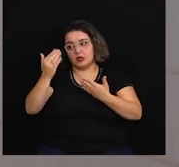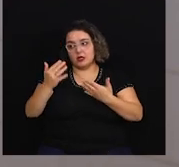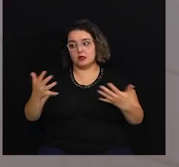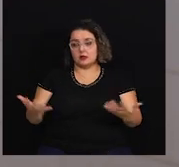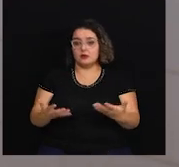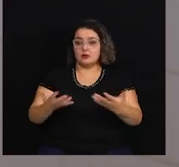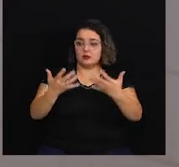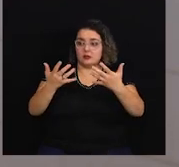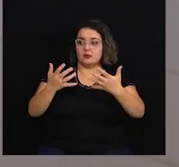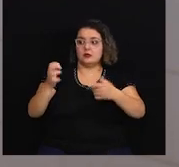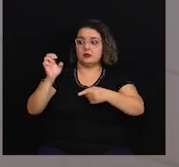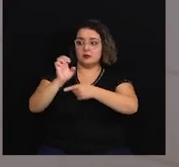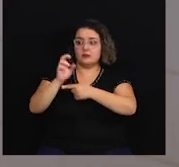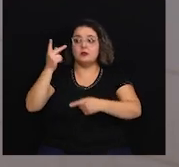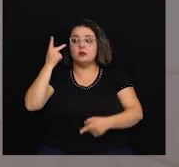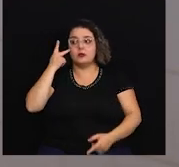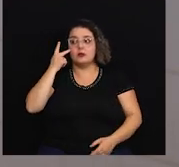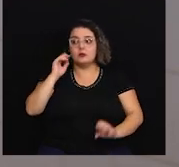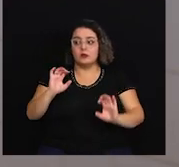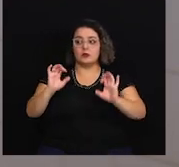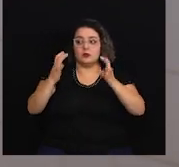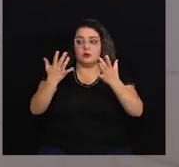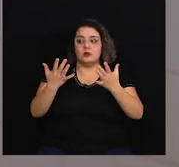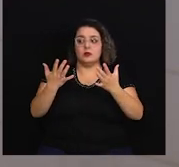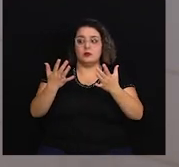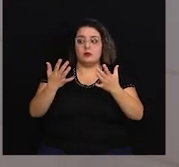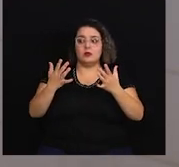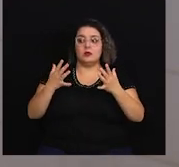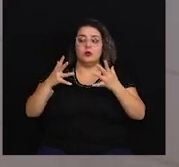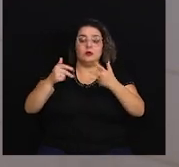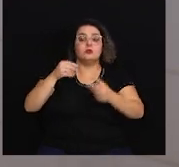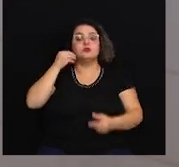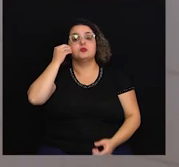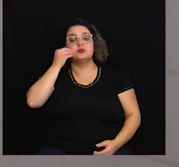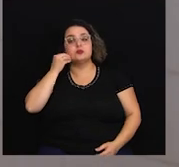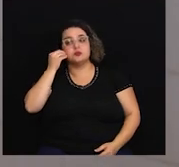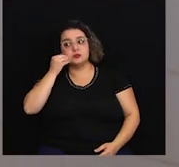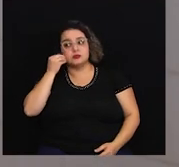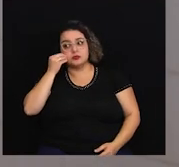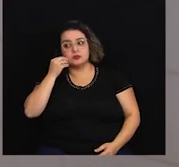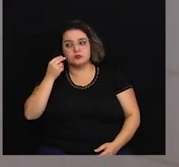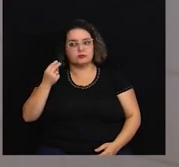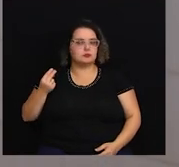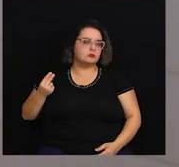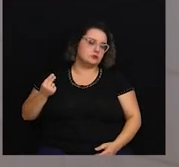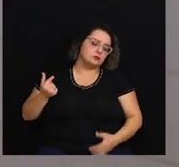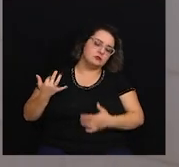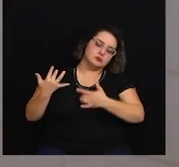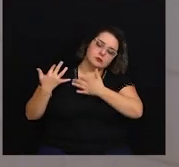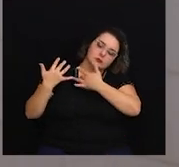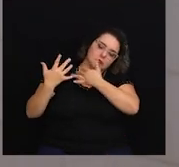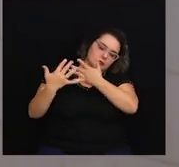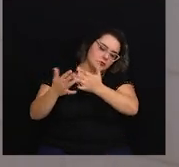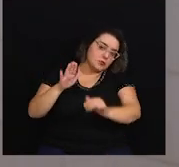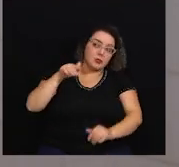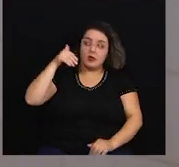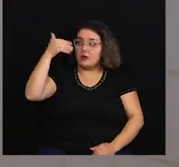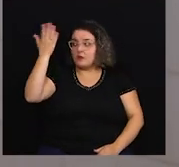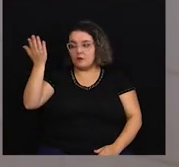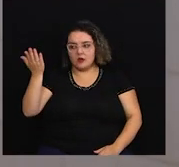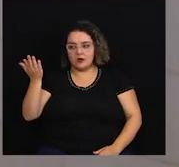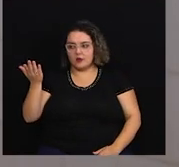campeonato paulista e fizeram um evento que o que eu peguei Toda a Minha experiência de tantos anos fora internacionalmente